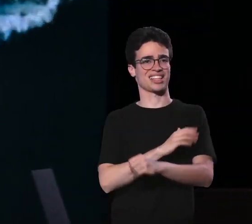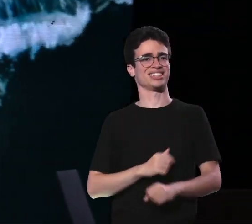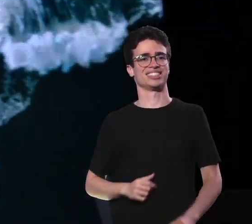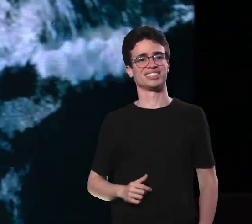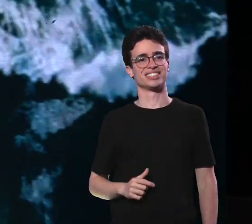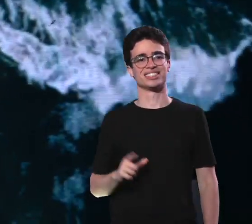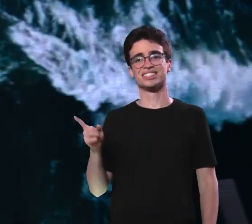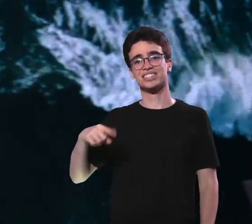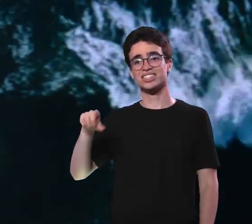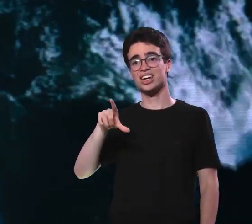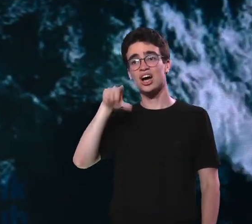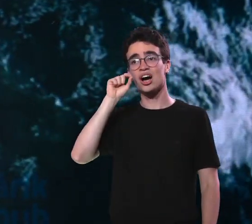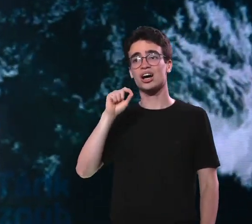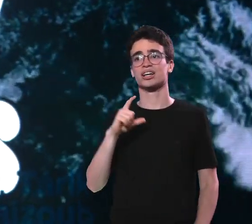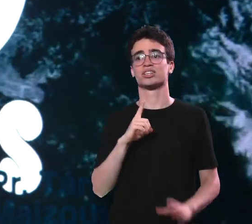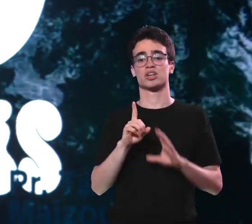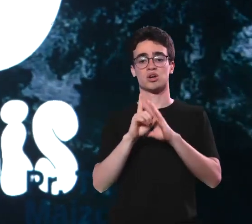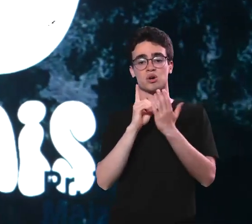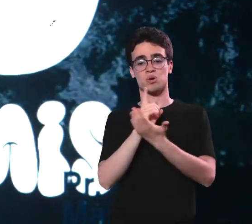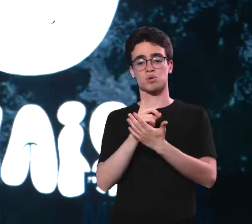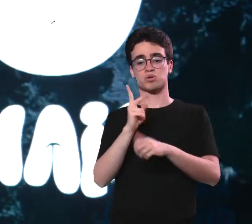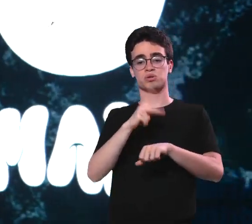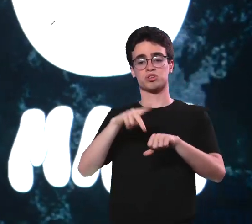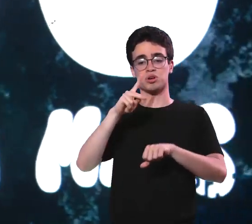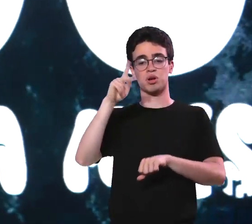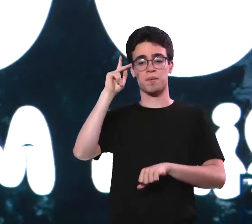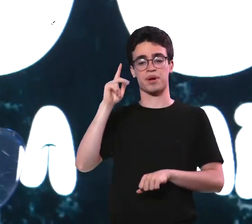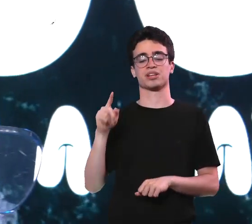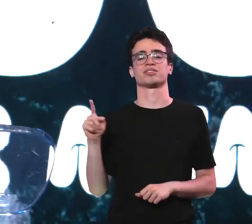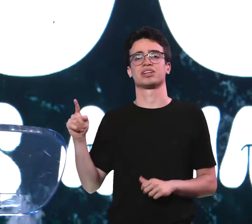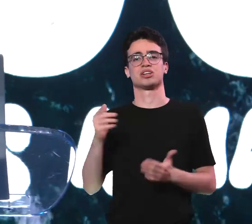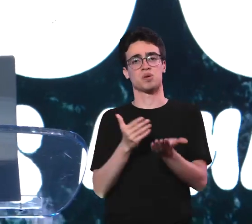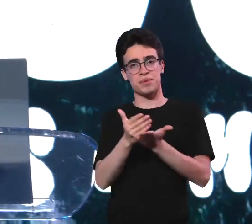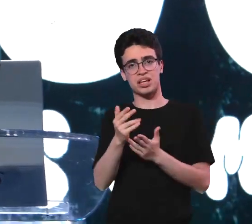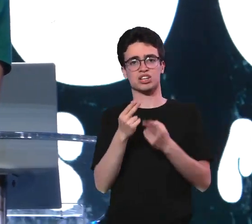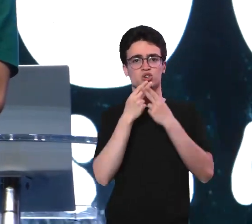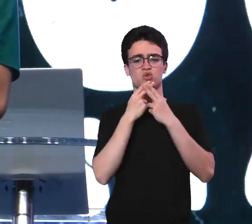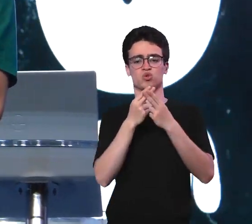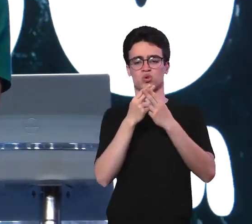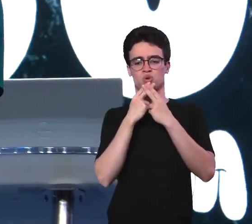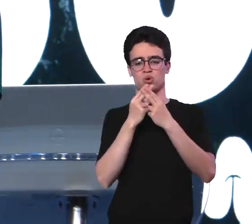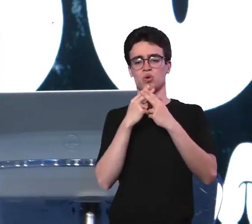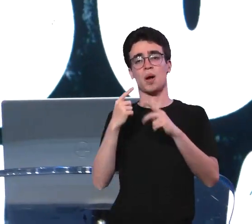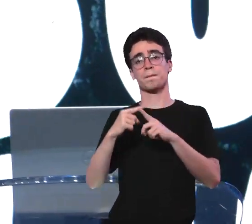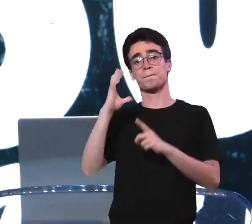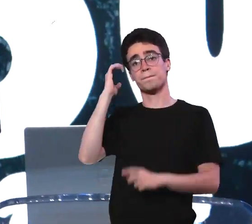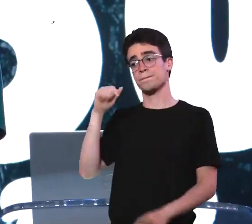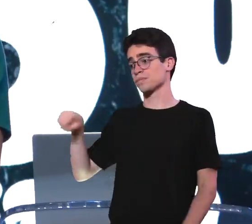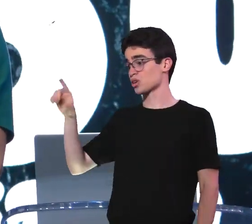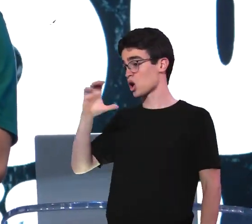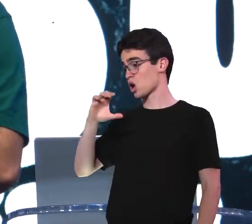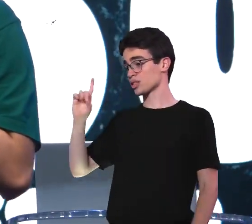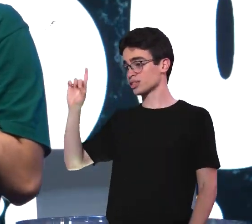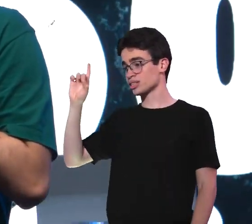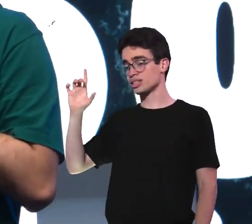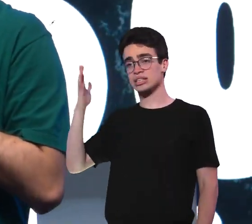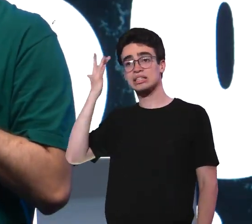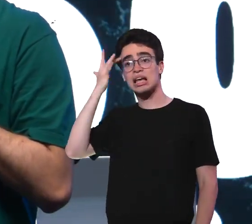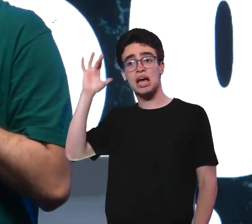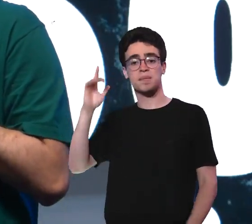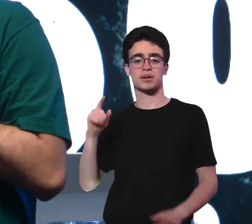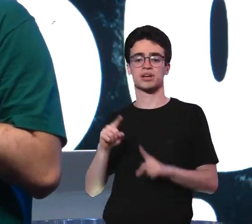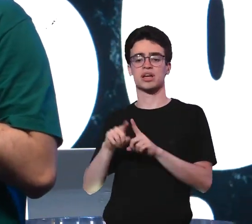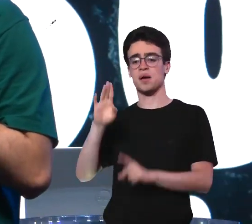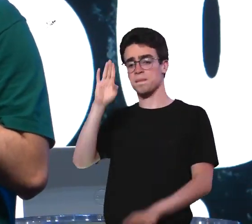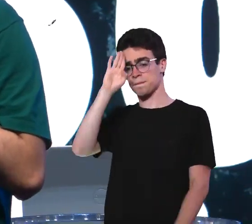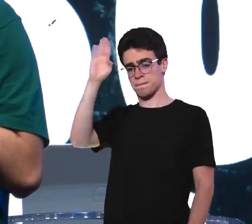Eles decidiram fazer um culto de Páscoa, eles começaram a jejuar, porque eles sabiam que os coordenadores não iam deixar, um dos principais colégios